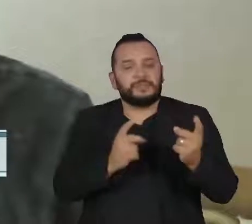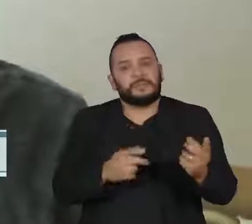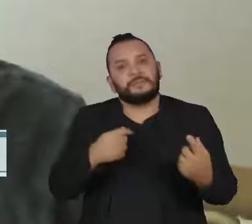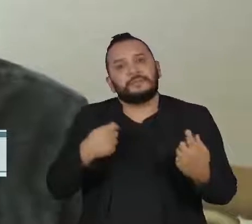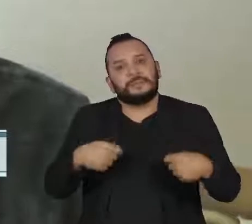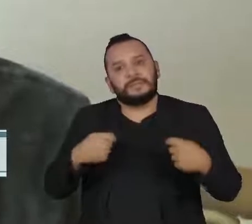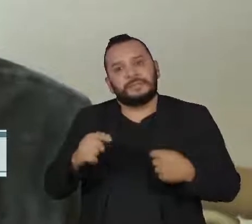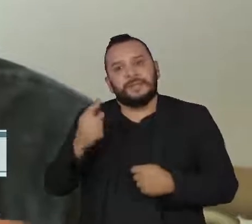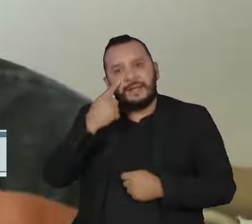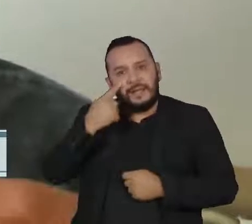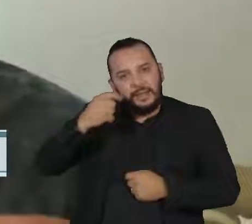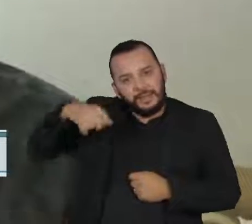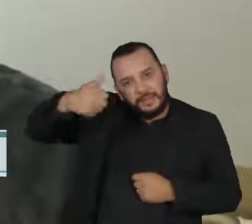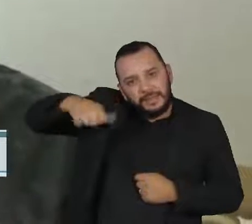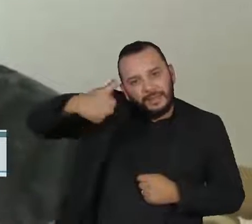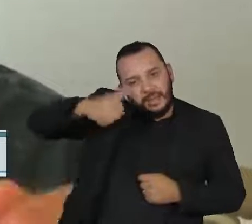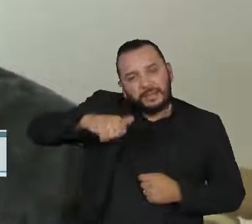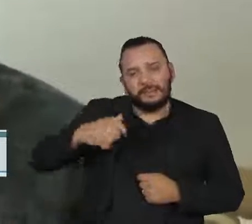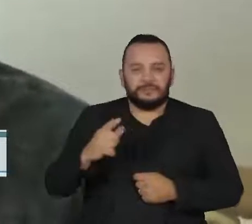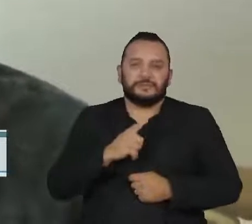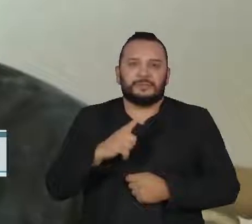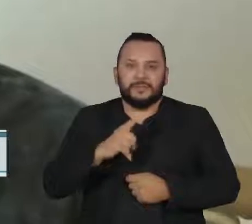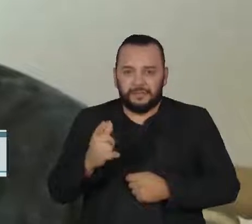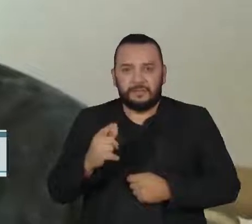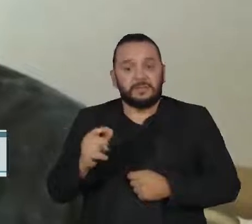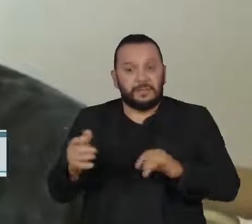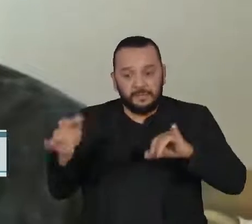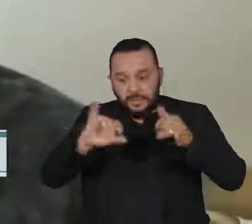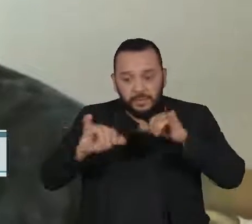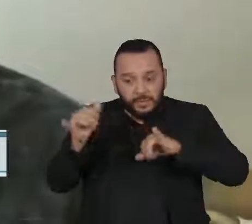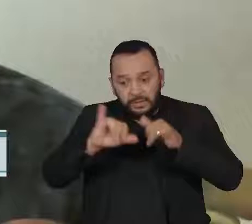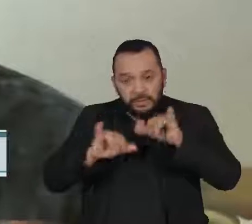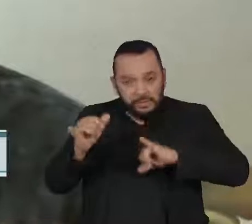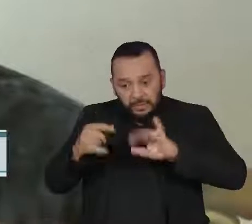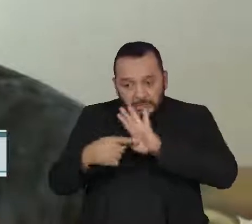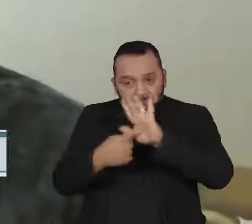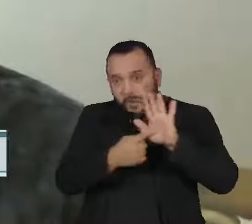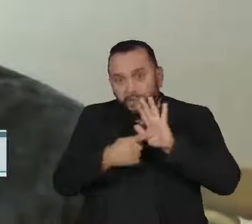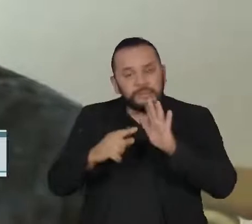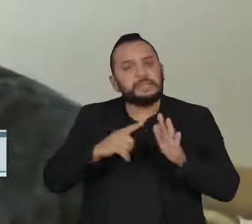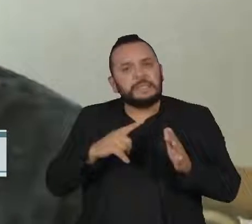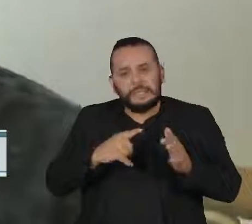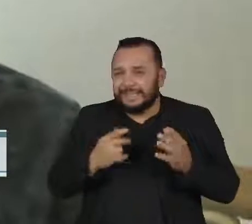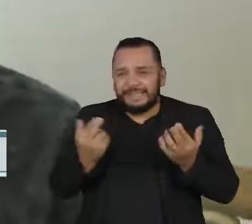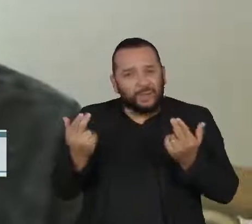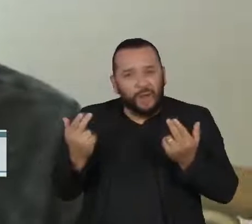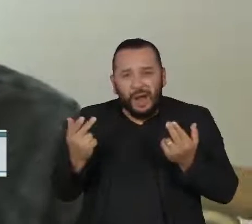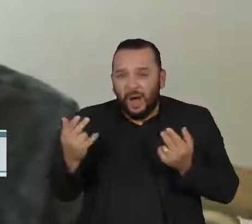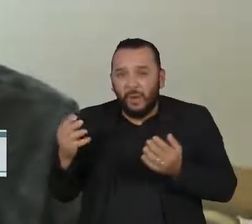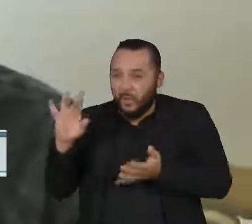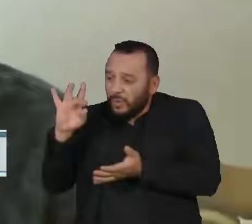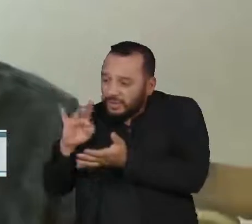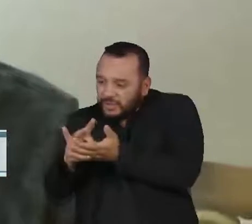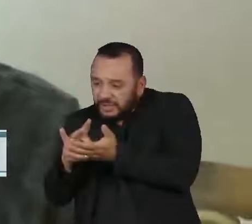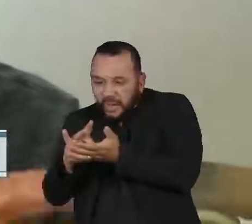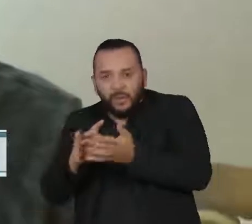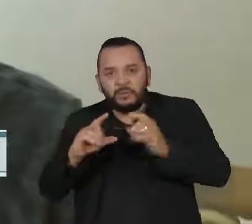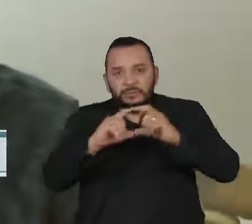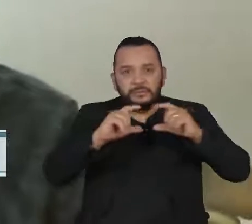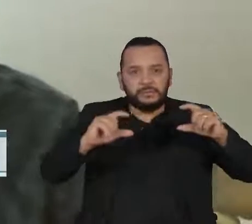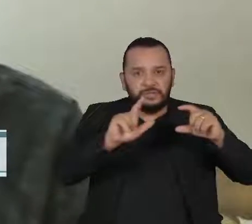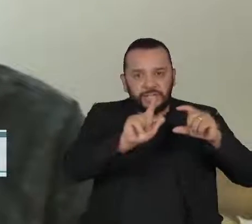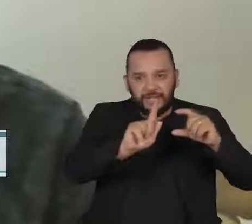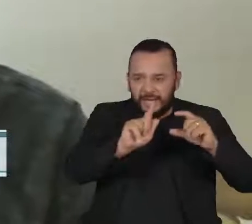por testes que, em primeiro lugar, em laboratório, demonstrem que eles são idênticos quimicamente